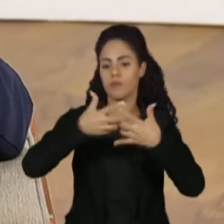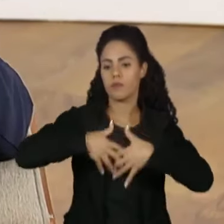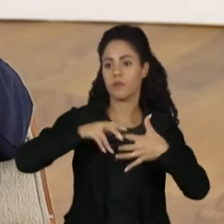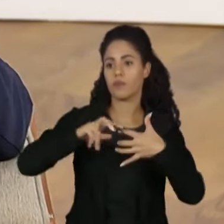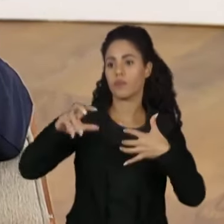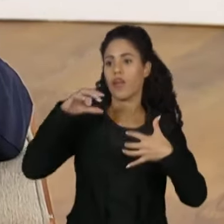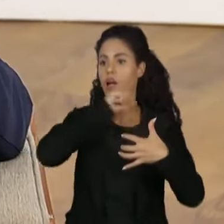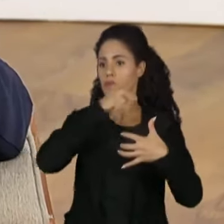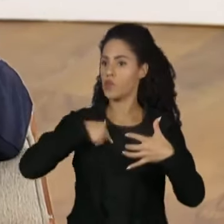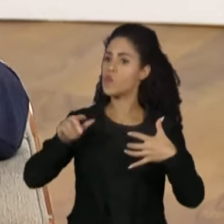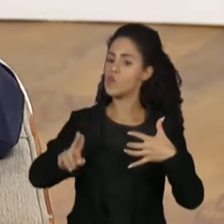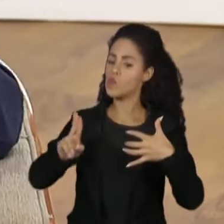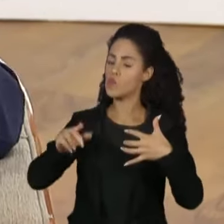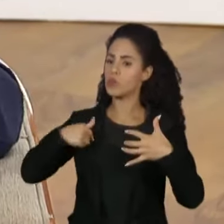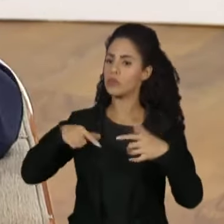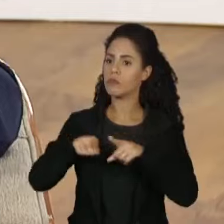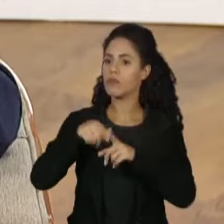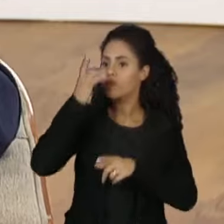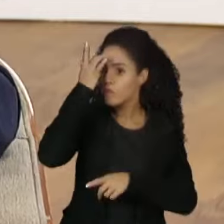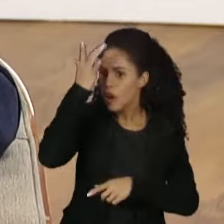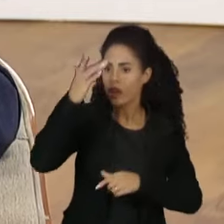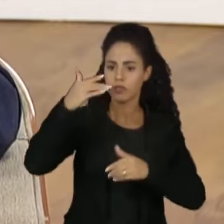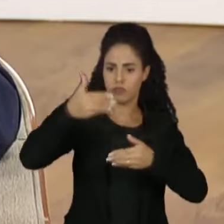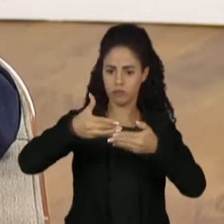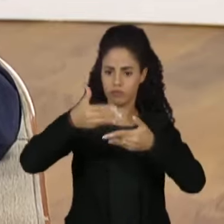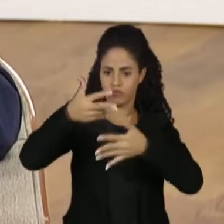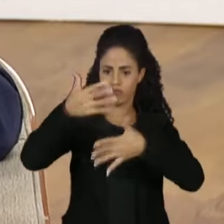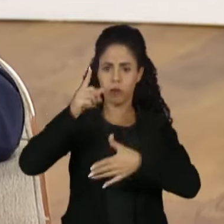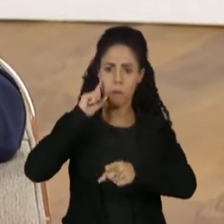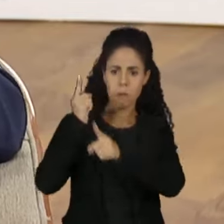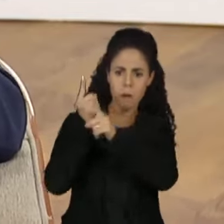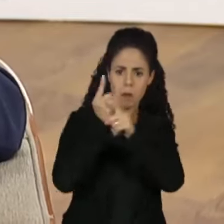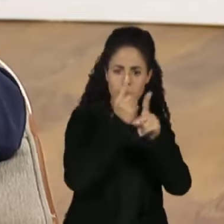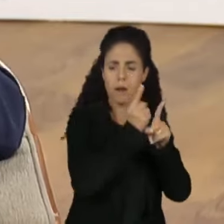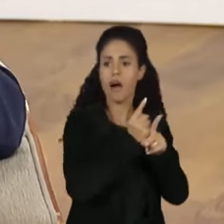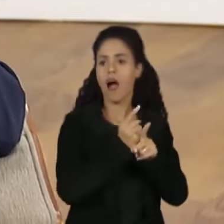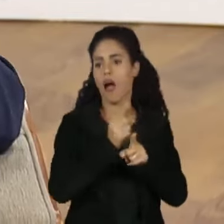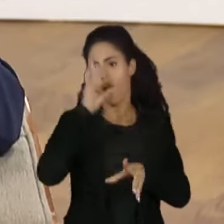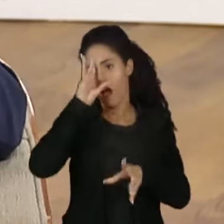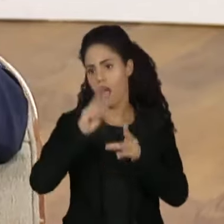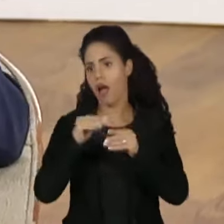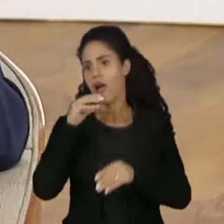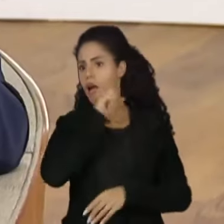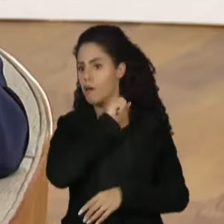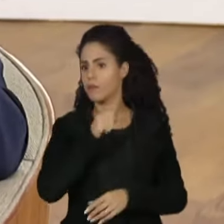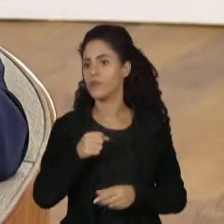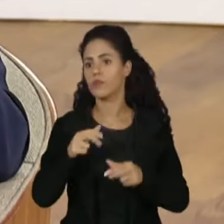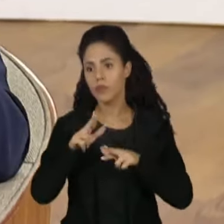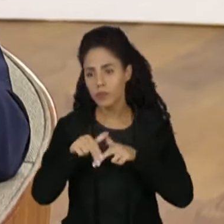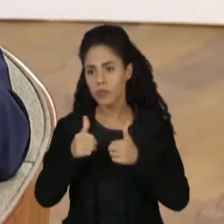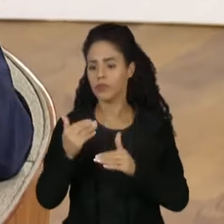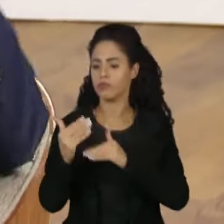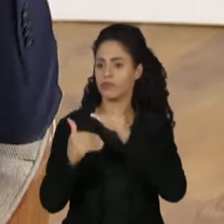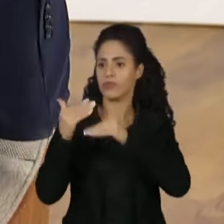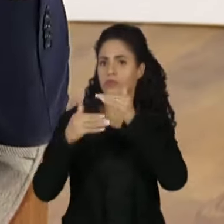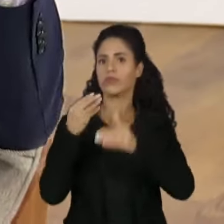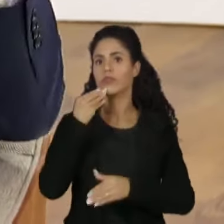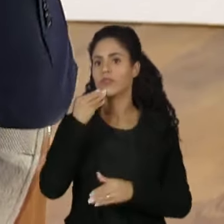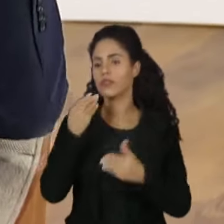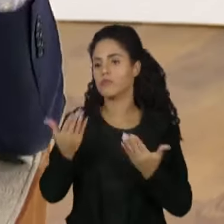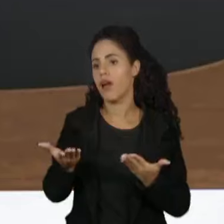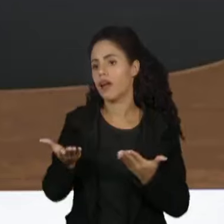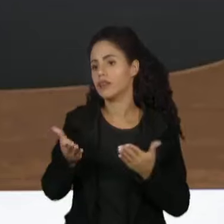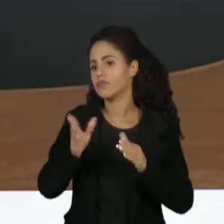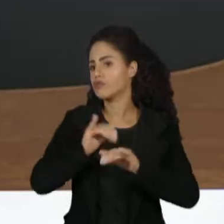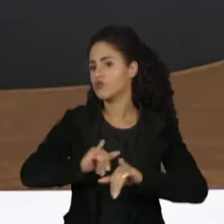artificial. Mas, para facilitar, você tem que ter um critério para catalogar essas decisões. Mas, ministro... Esse é um avanço. É que, assim, não é